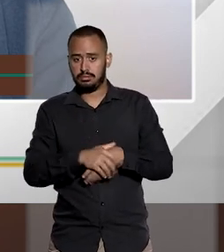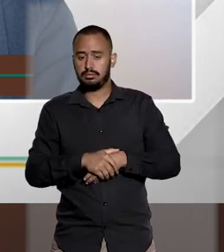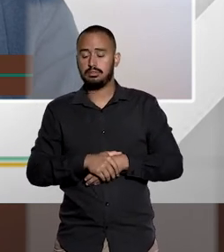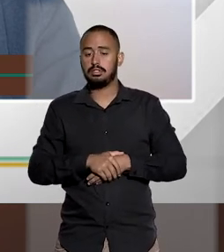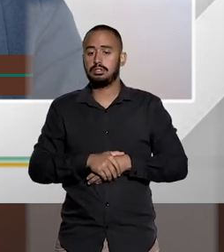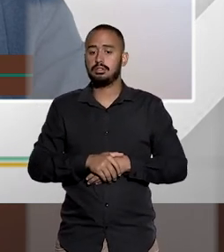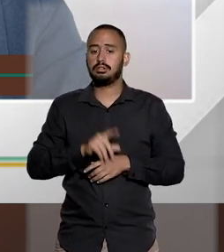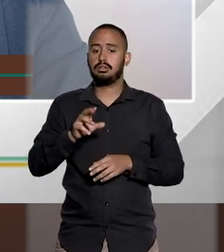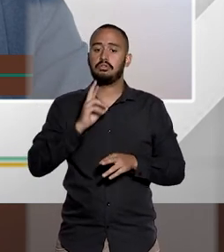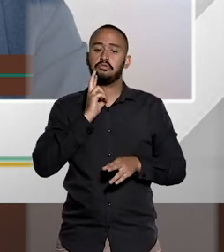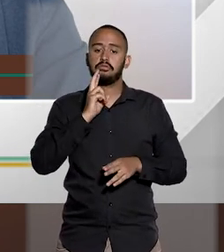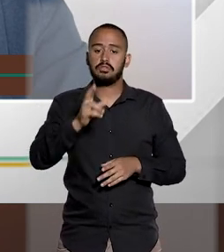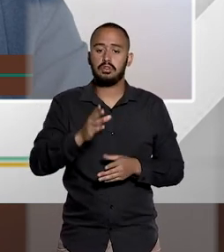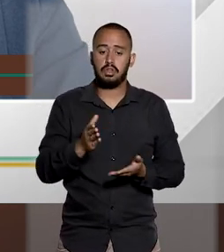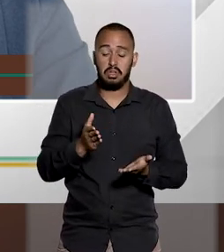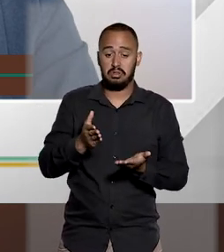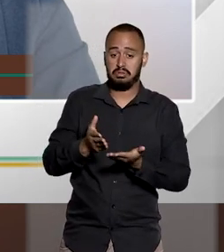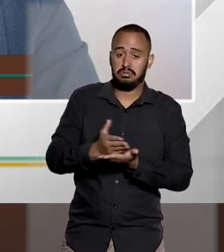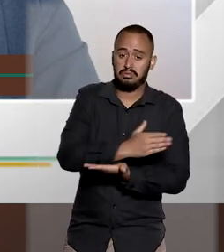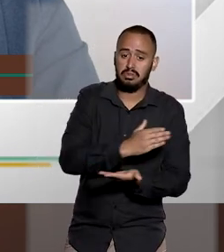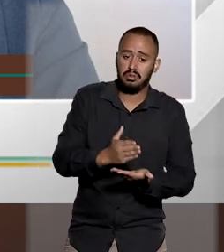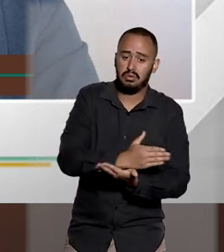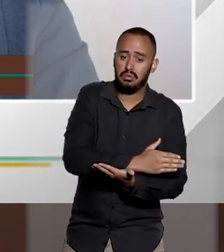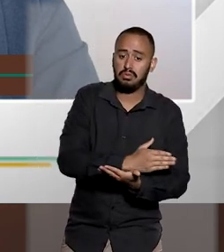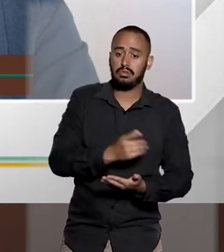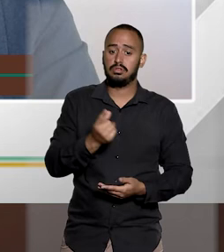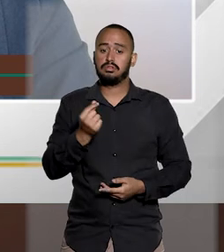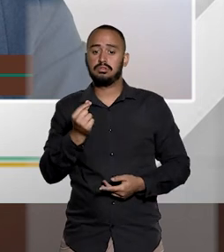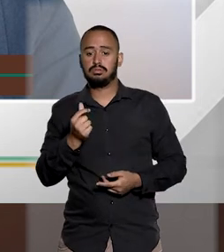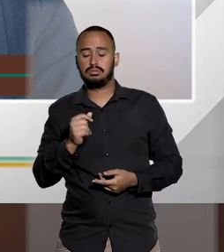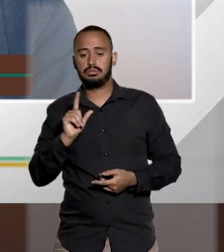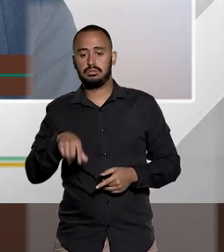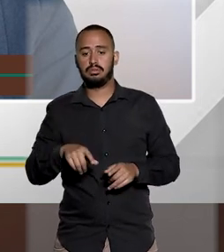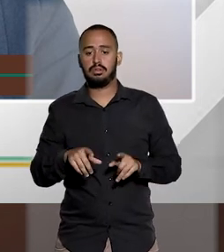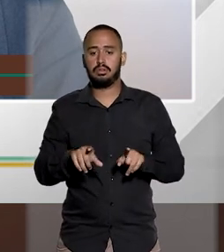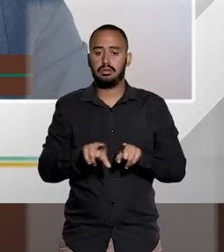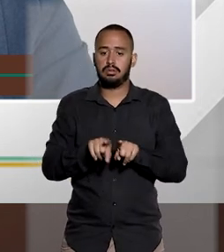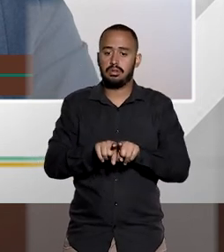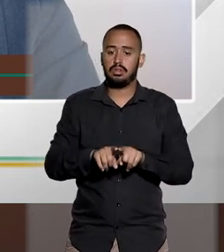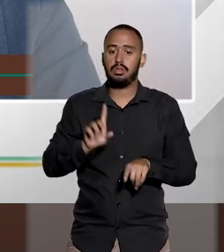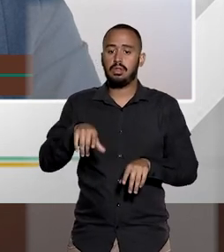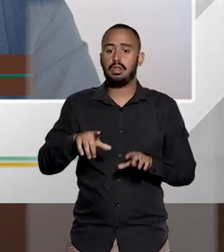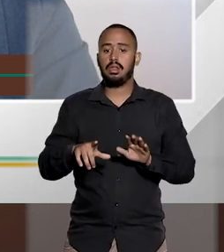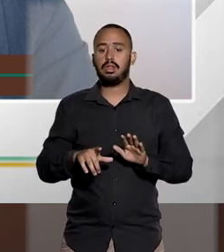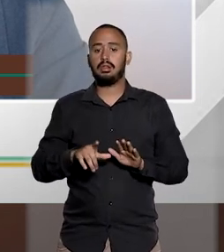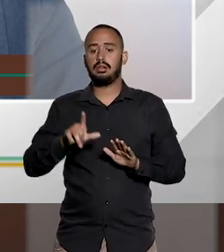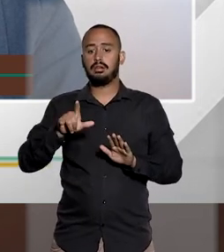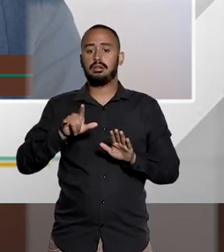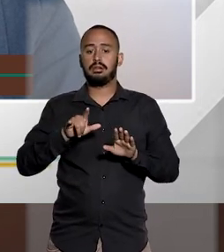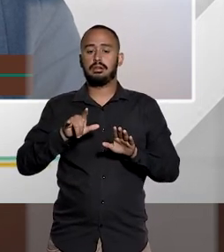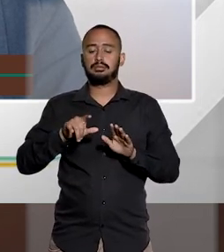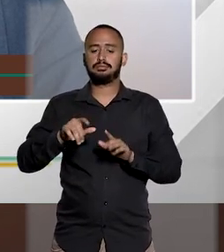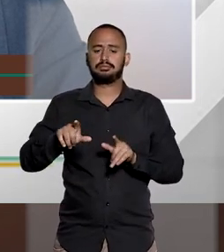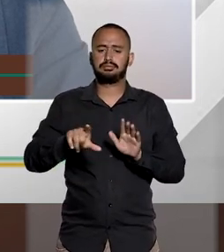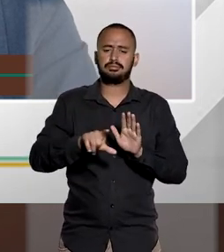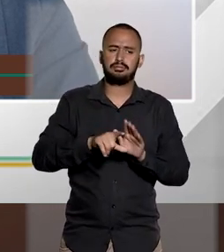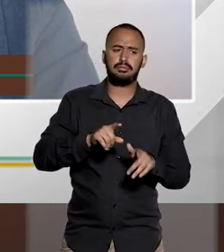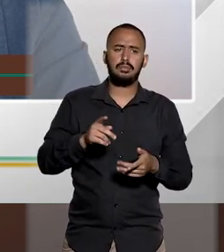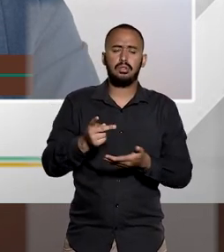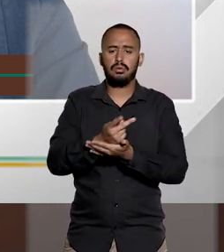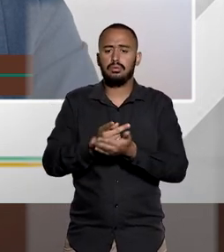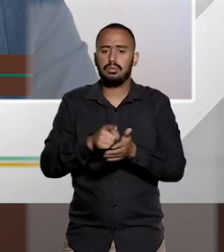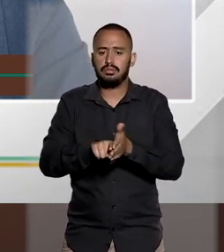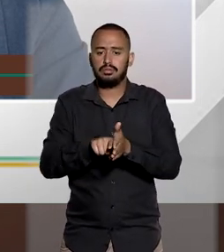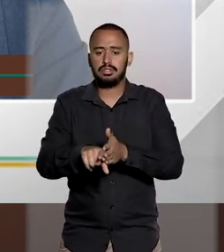uma resposta aos desvios que aconteciam, trazidos pela Operação Lava Jato, e também os